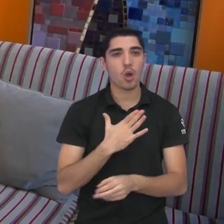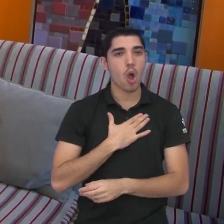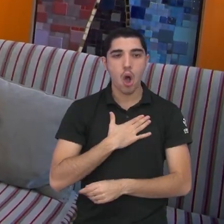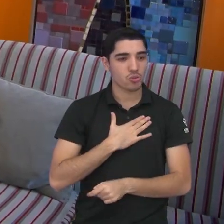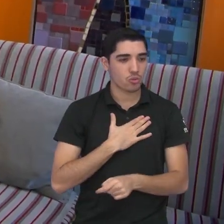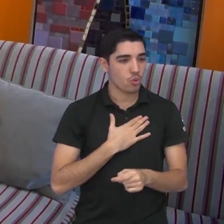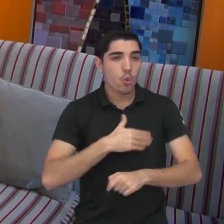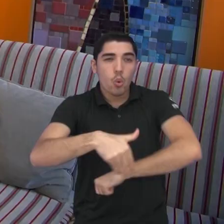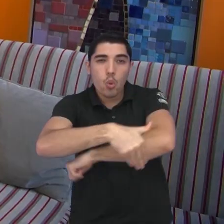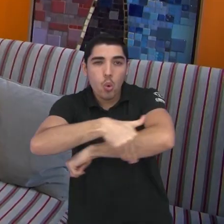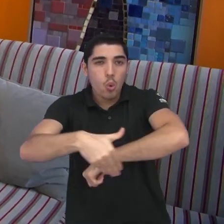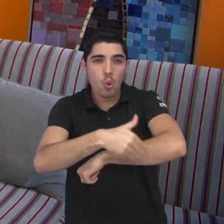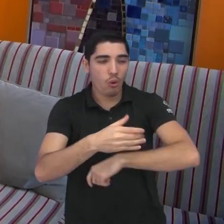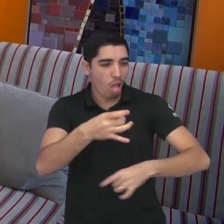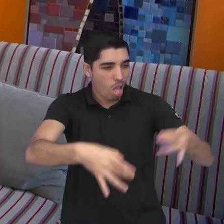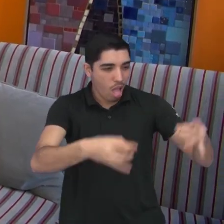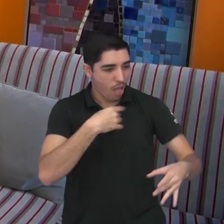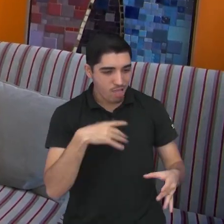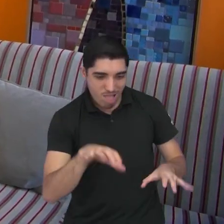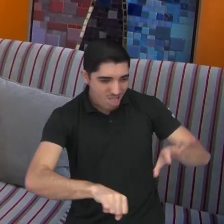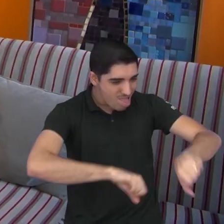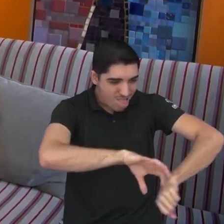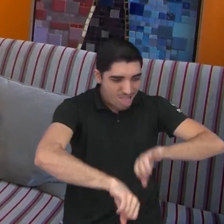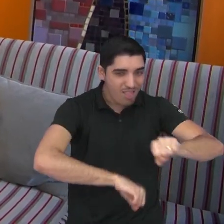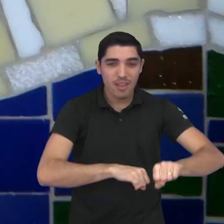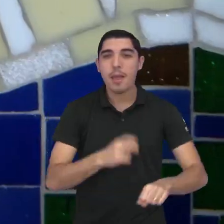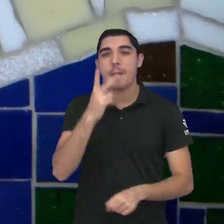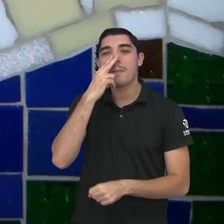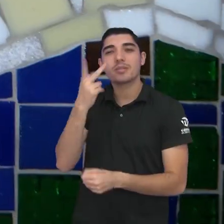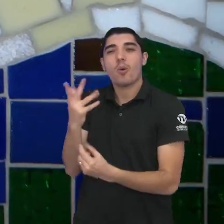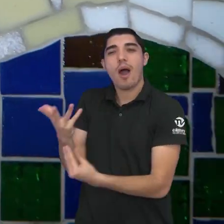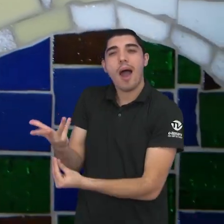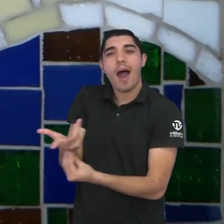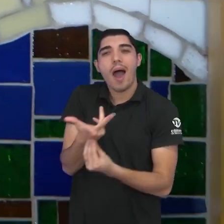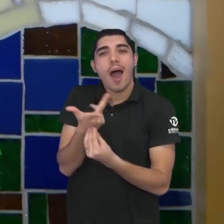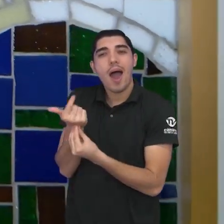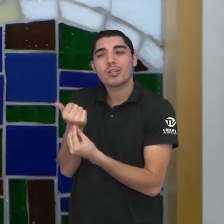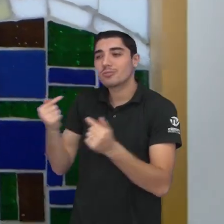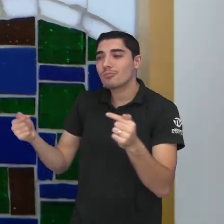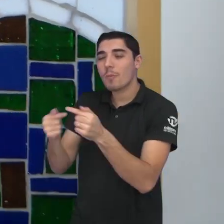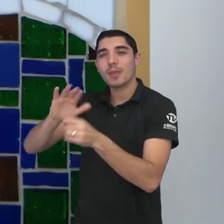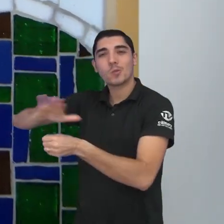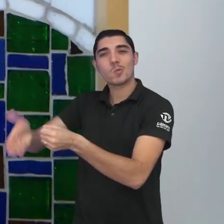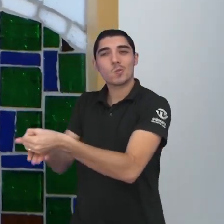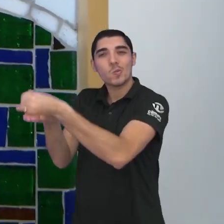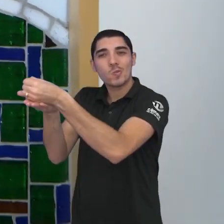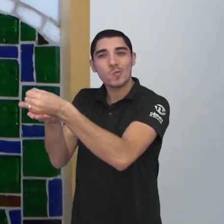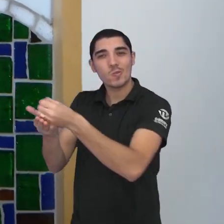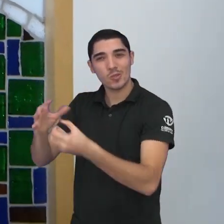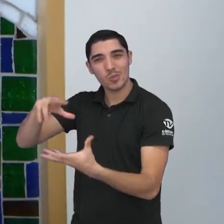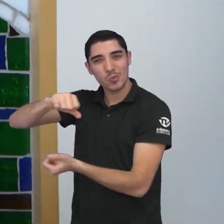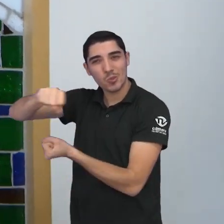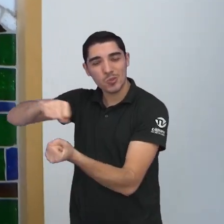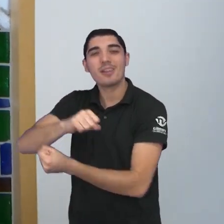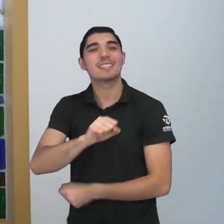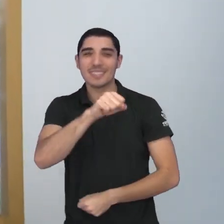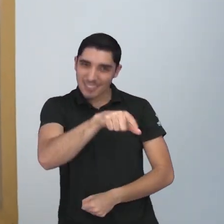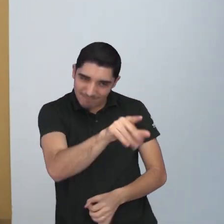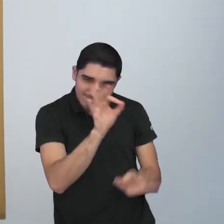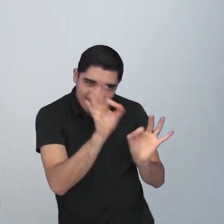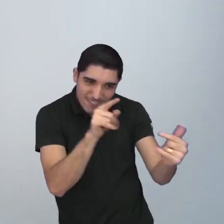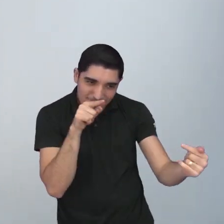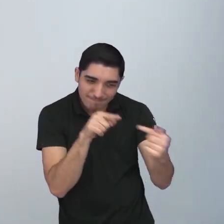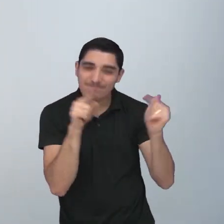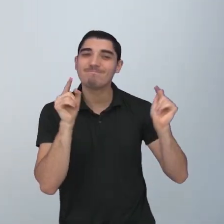coisas, de ficar aglomerando coisas. Assim, é uma arte sustentável. Isso. Você matou a charada. Então, não é que a gente